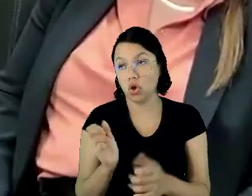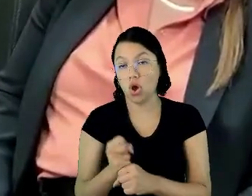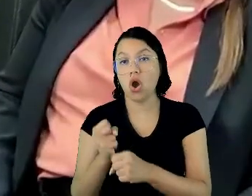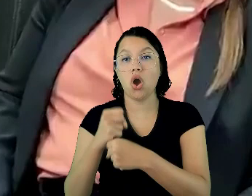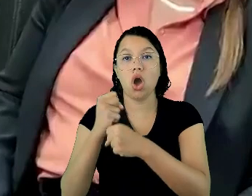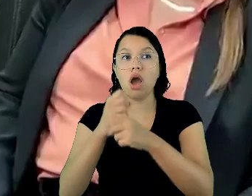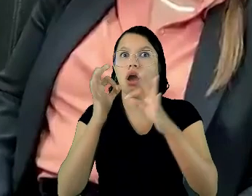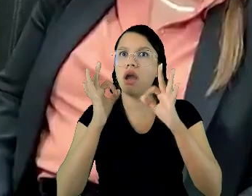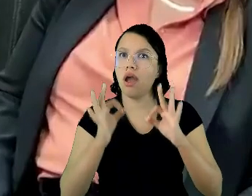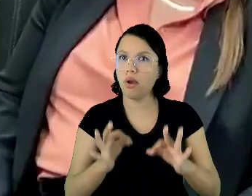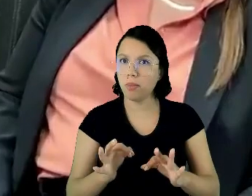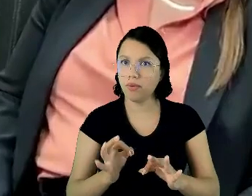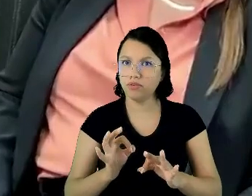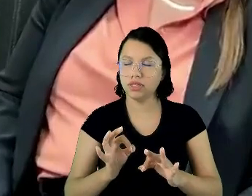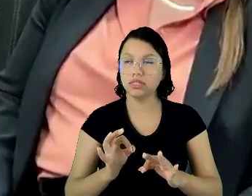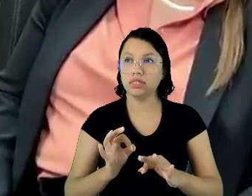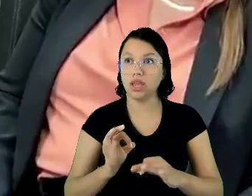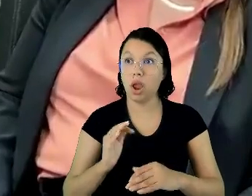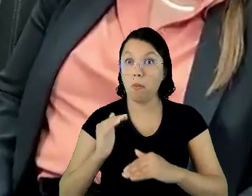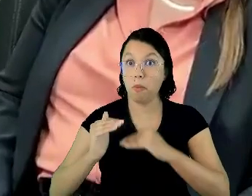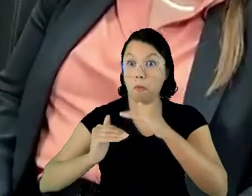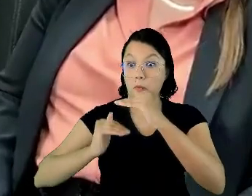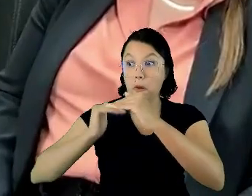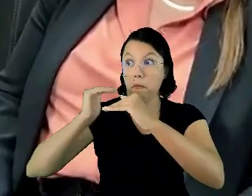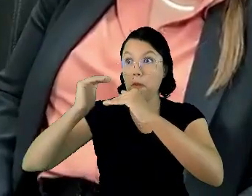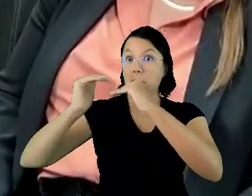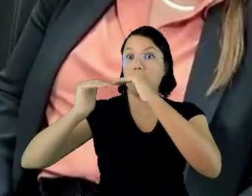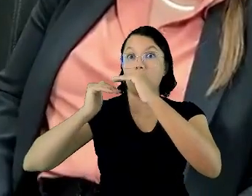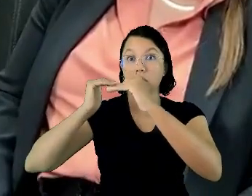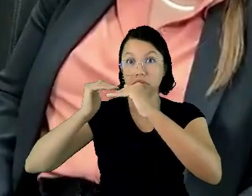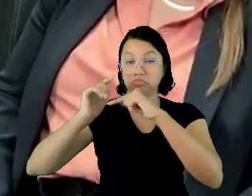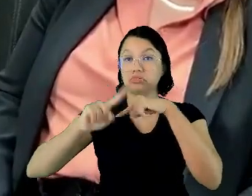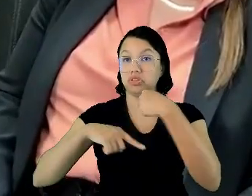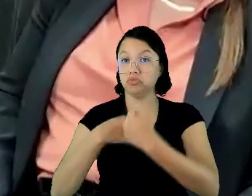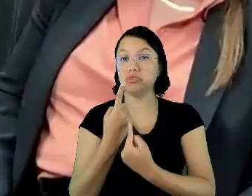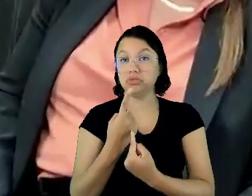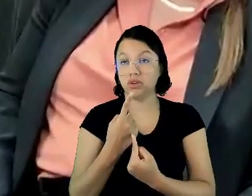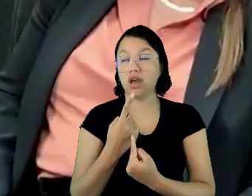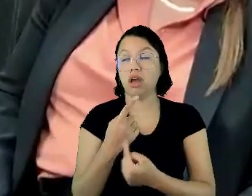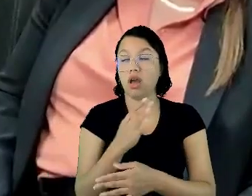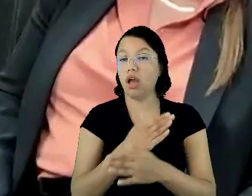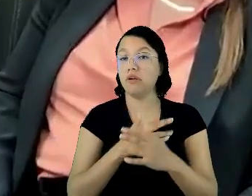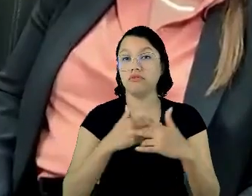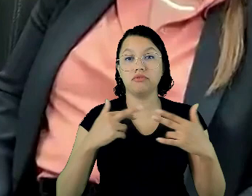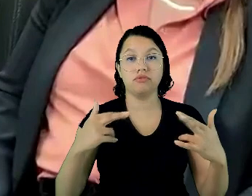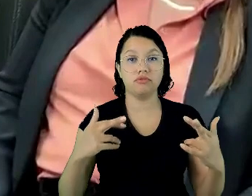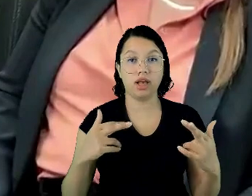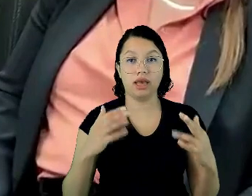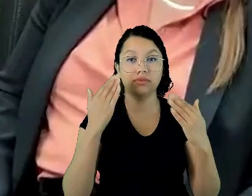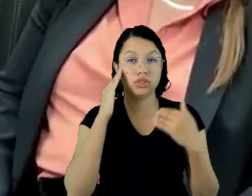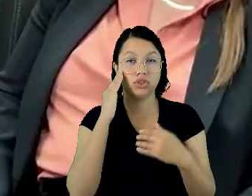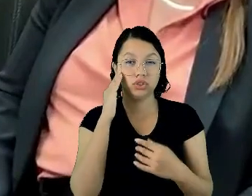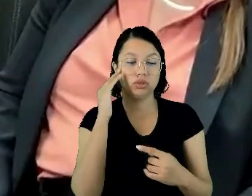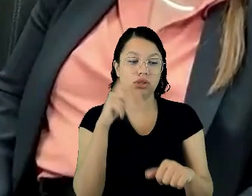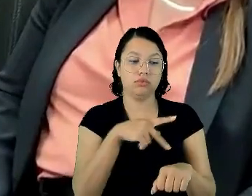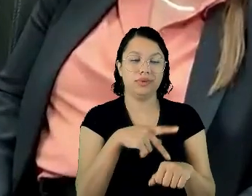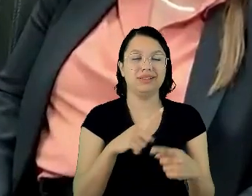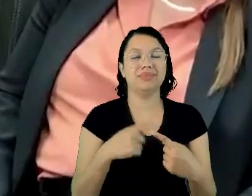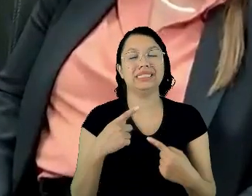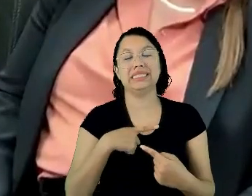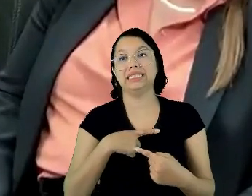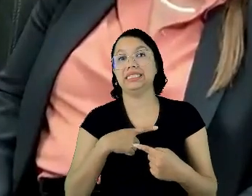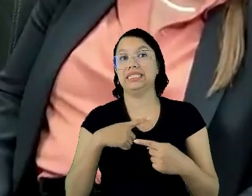sobre vários aspectos para o país, mas há sempre aquela preocupação em relação ao